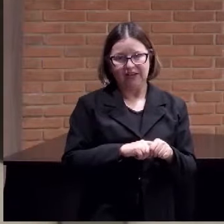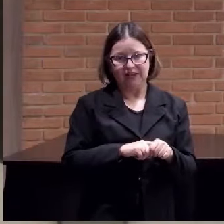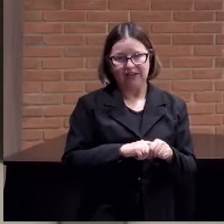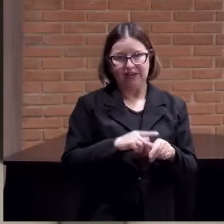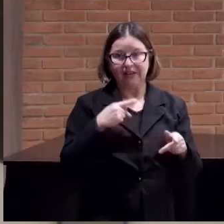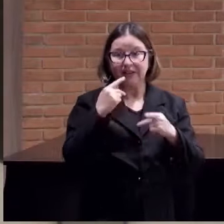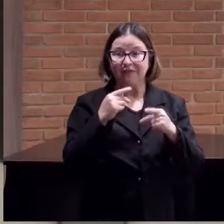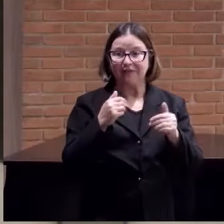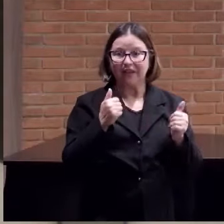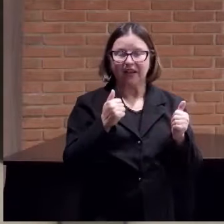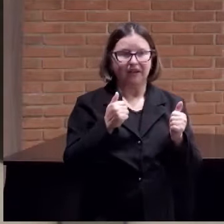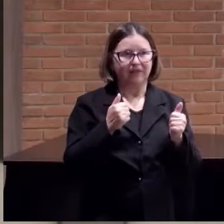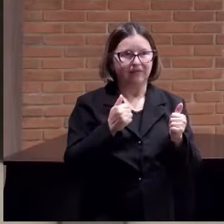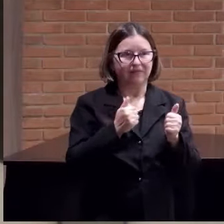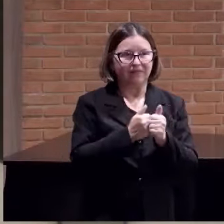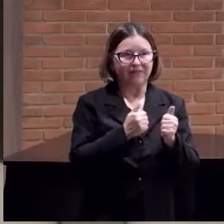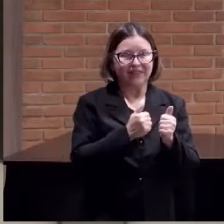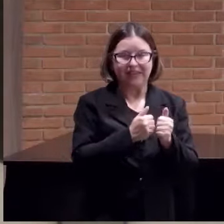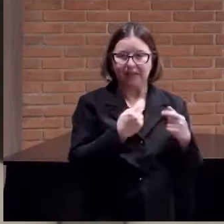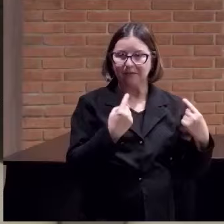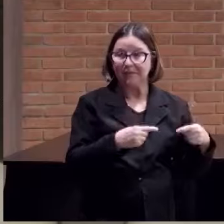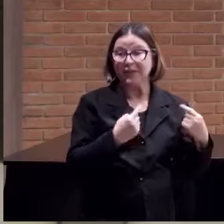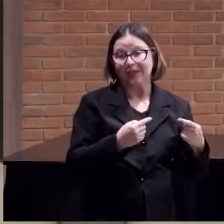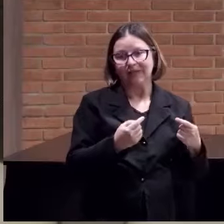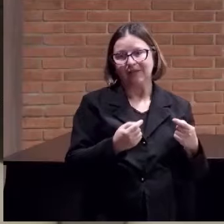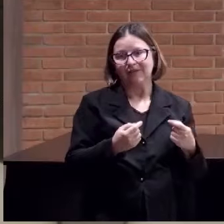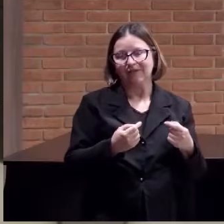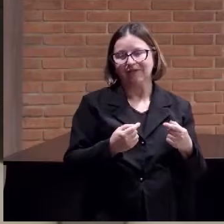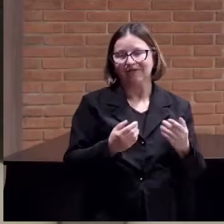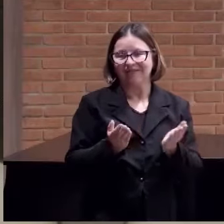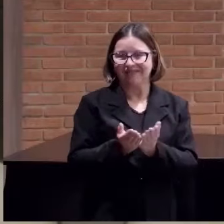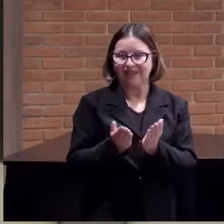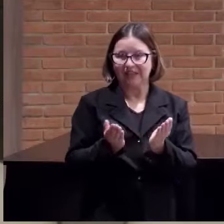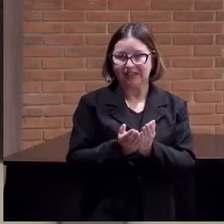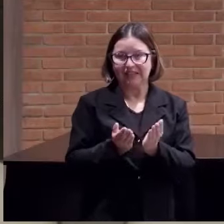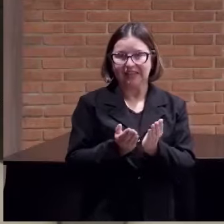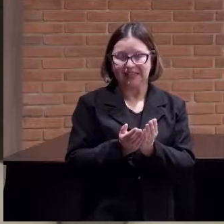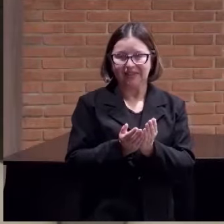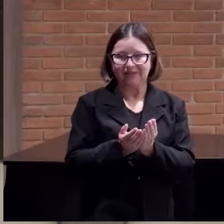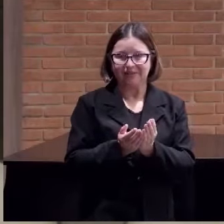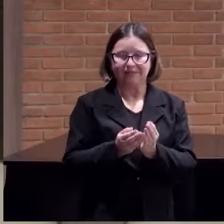perseguição dos judeus, dos cristãos pelos judeus e depois por todo o mundo.